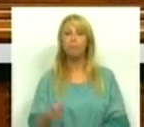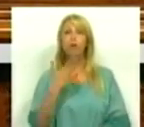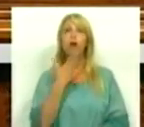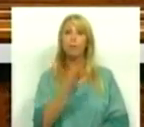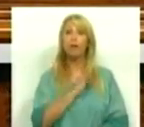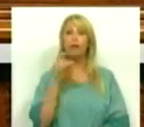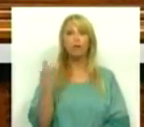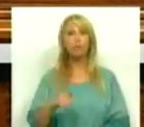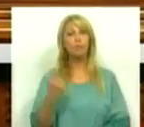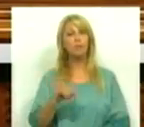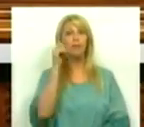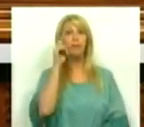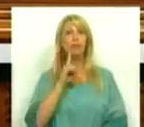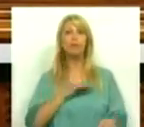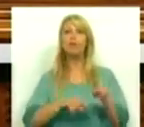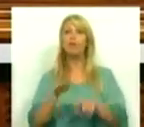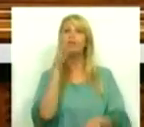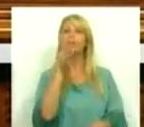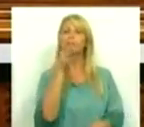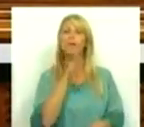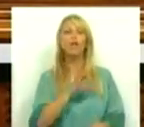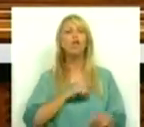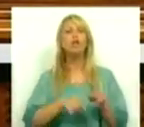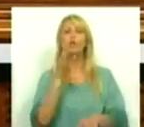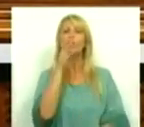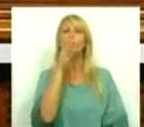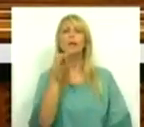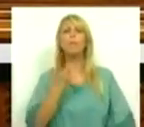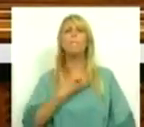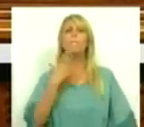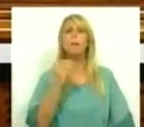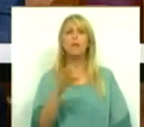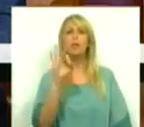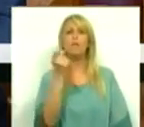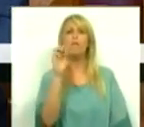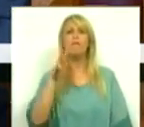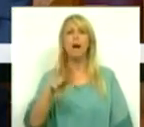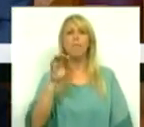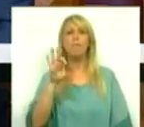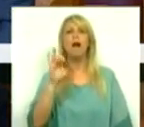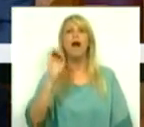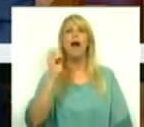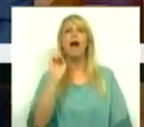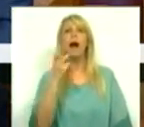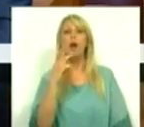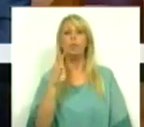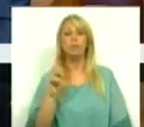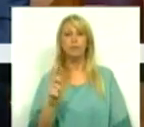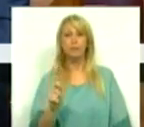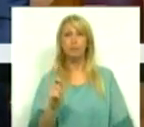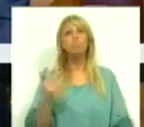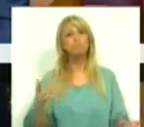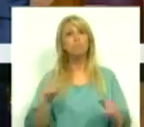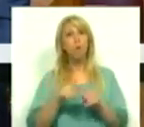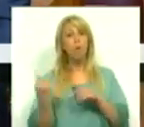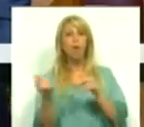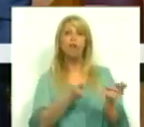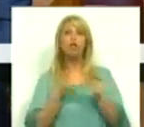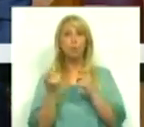Obrigado, Sr. Presidente, Senhoras e Srs. Deputados, Sr. Deputado Pedro Farmalso. Como já aqui foi dito, discutimos hoje a gestão de um bem